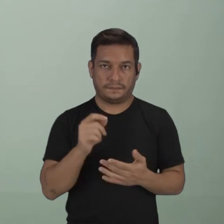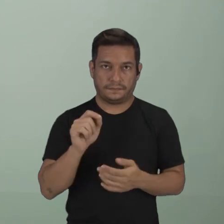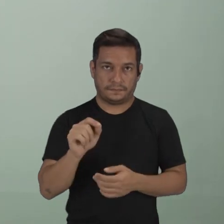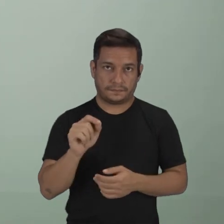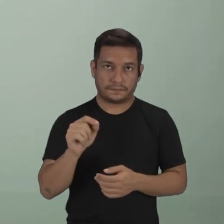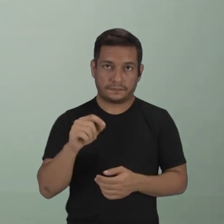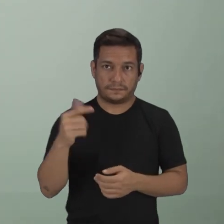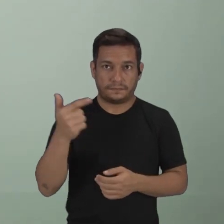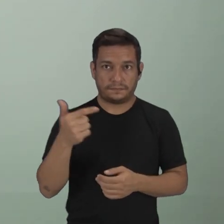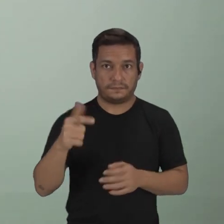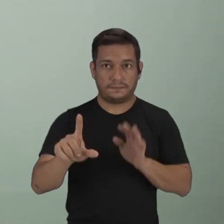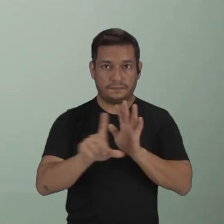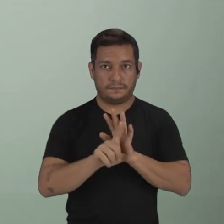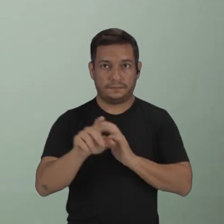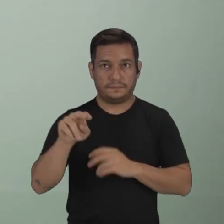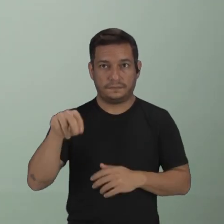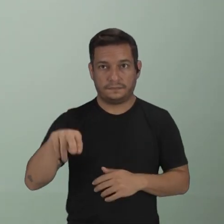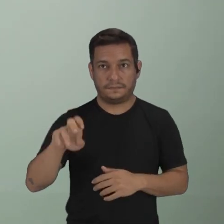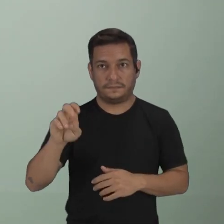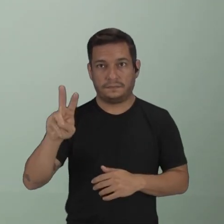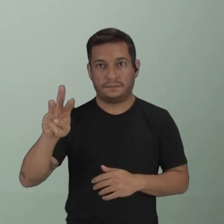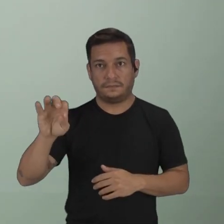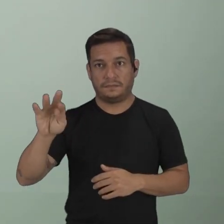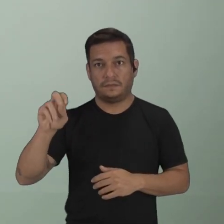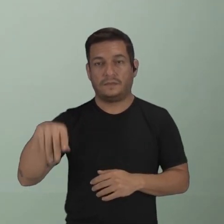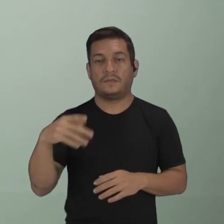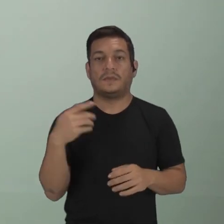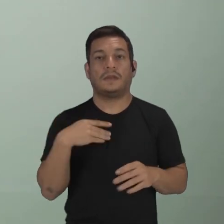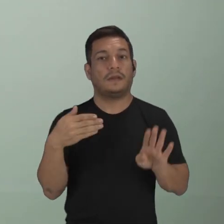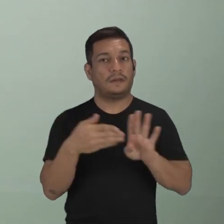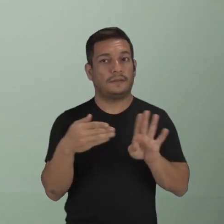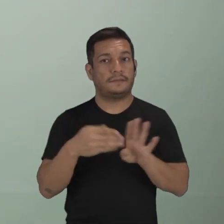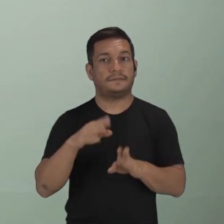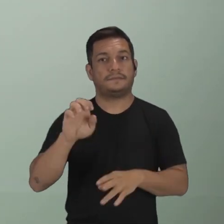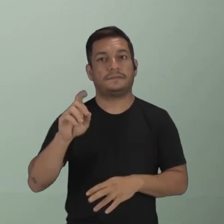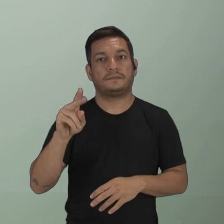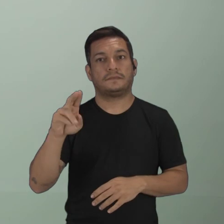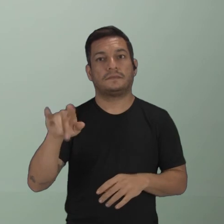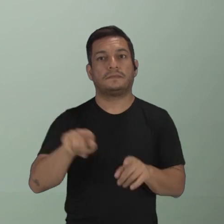assim a segunda lei de Newton. Não deixe de acessar a plataforma